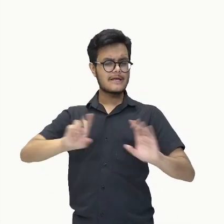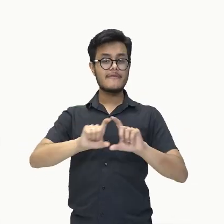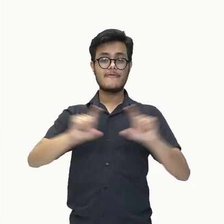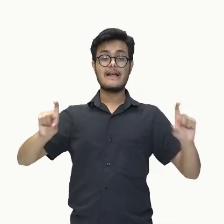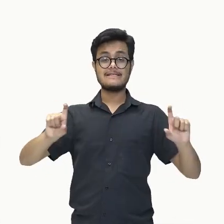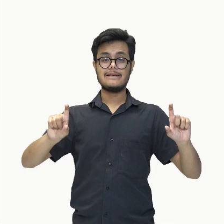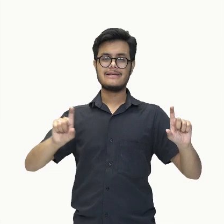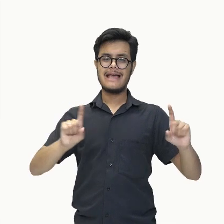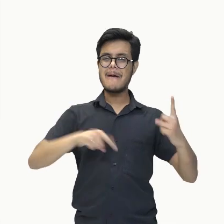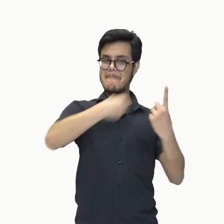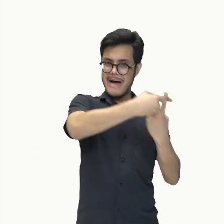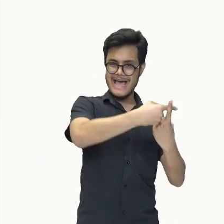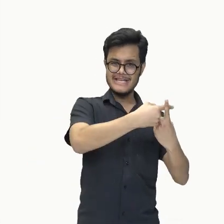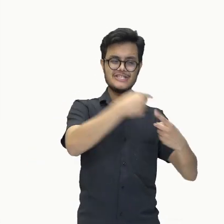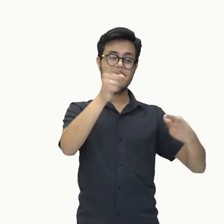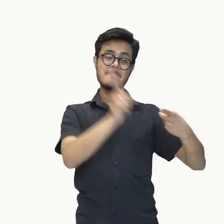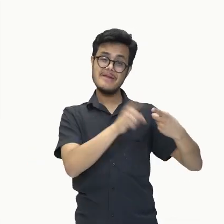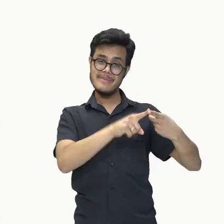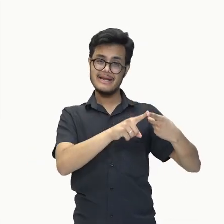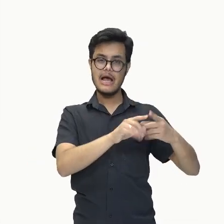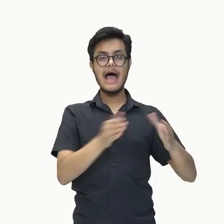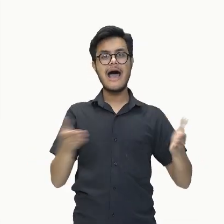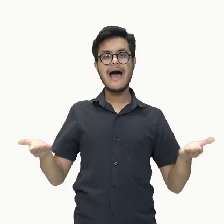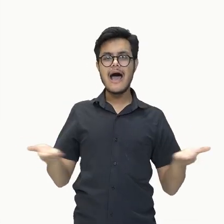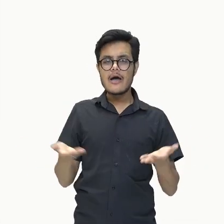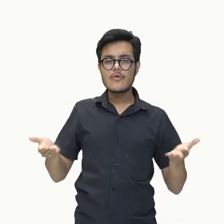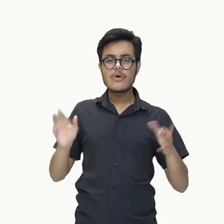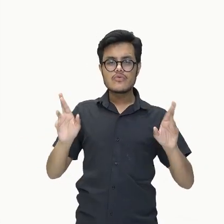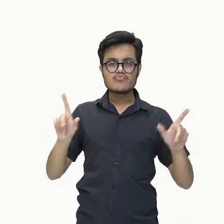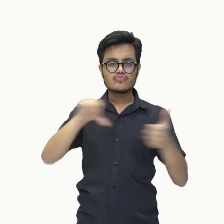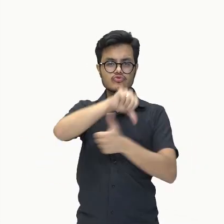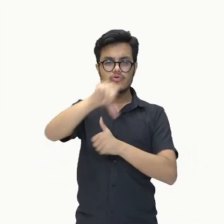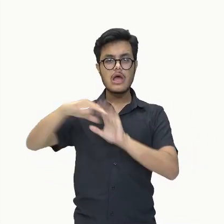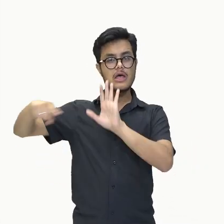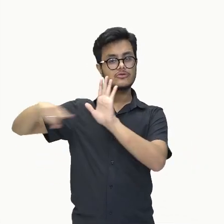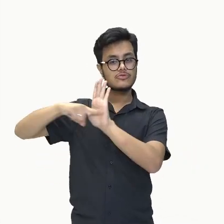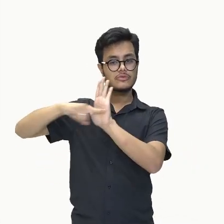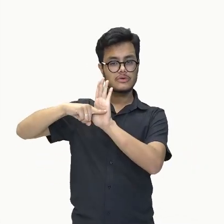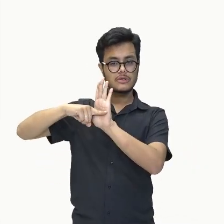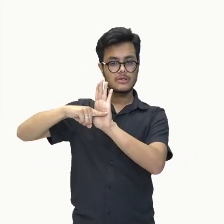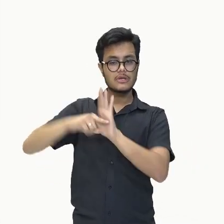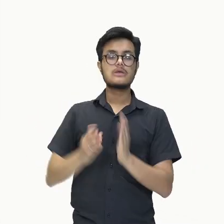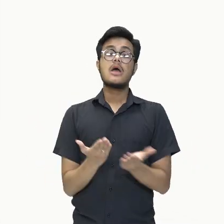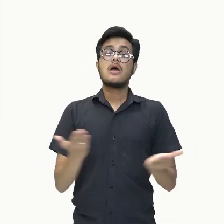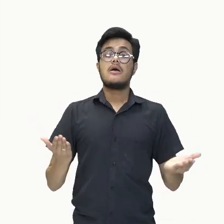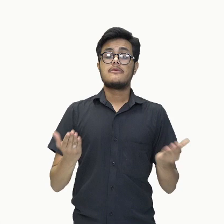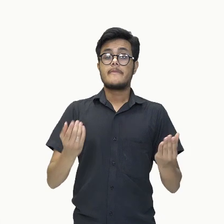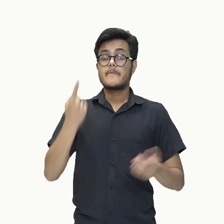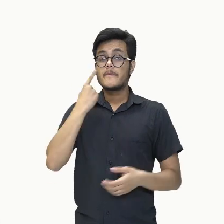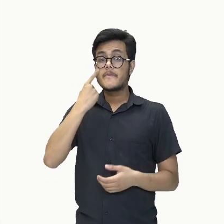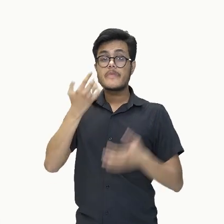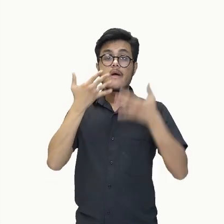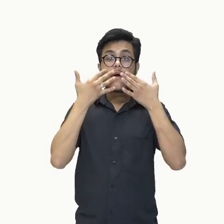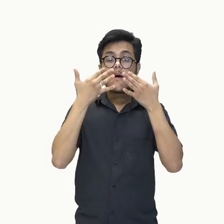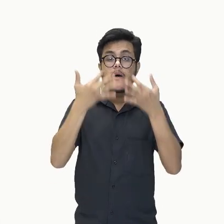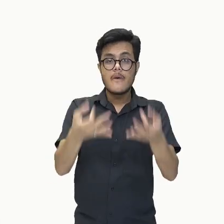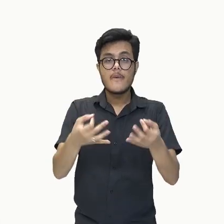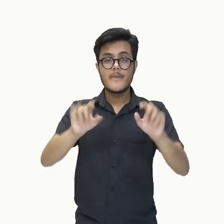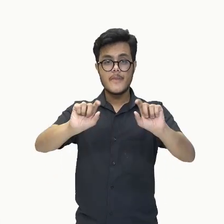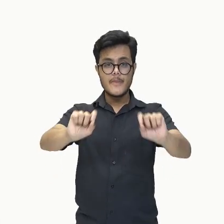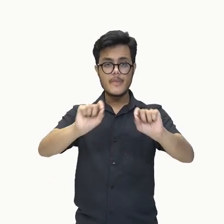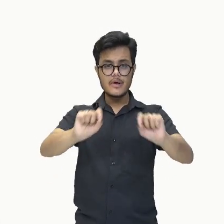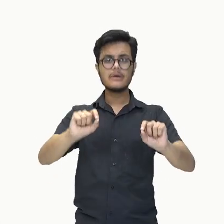olha só, observem que não há muita diferença. O que nós temos que atentar aqui é que quando